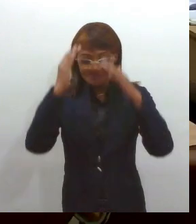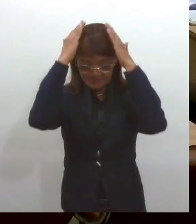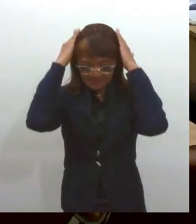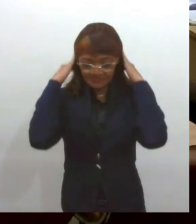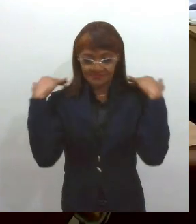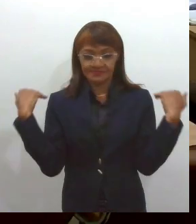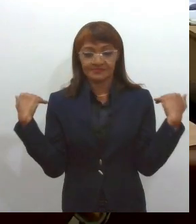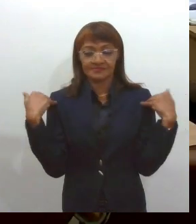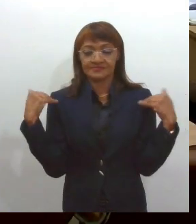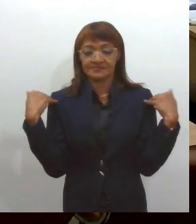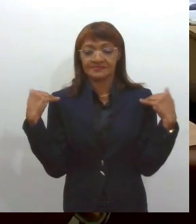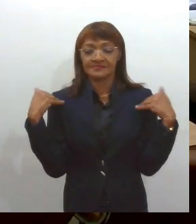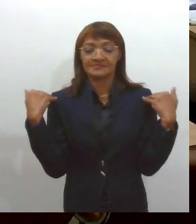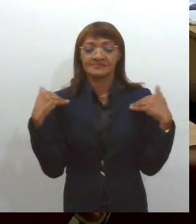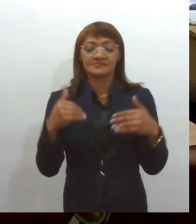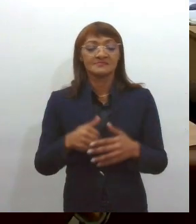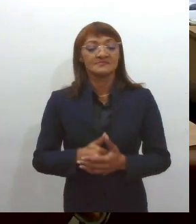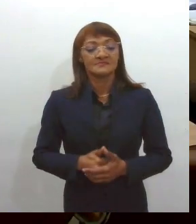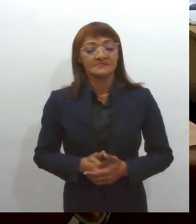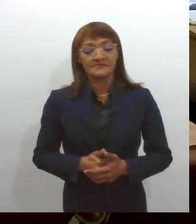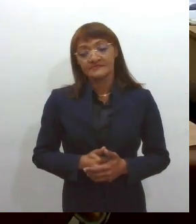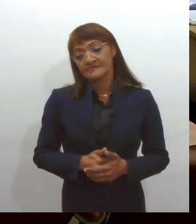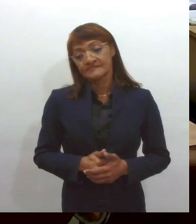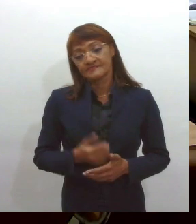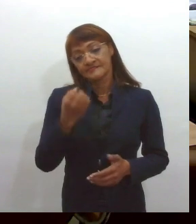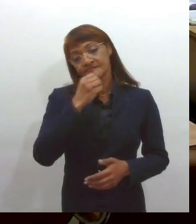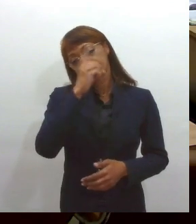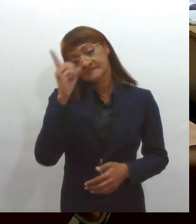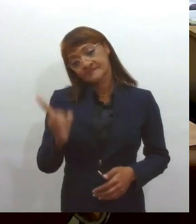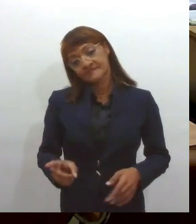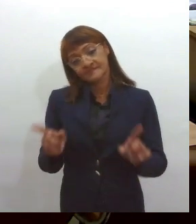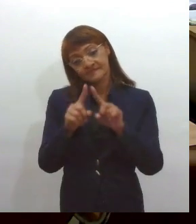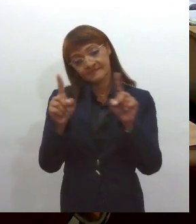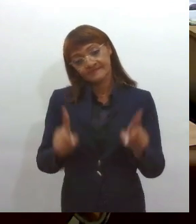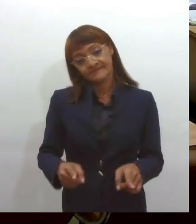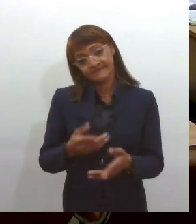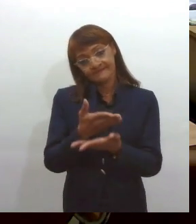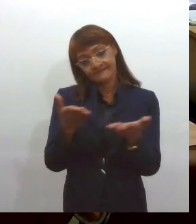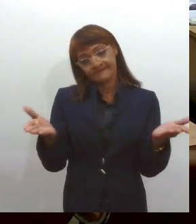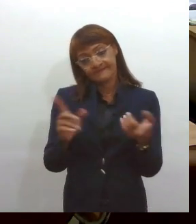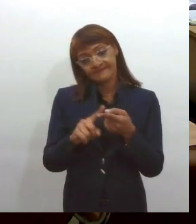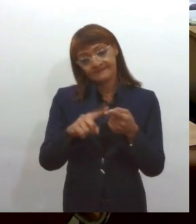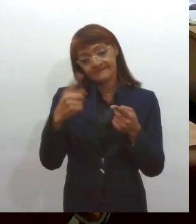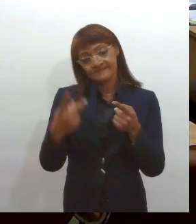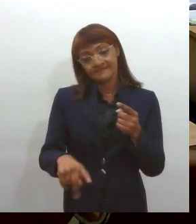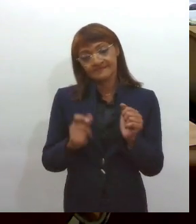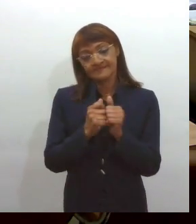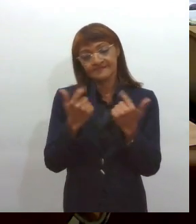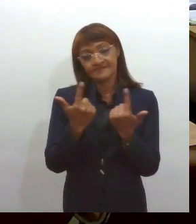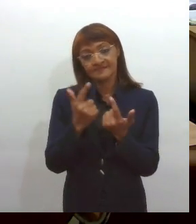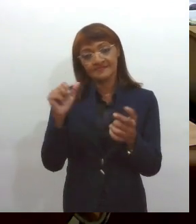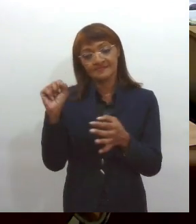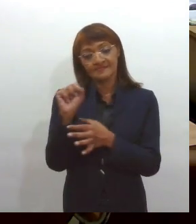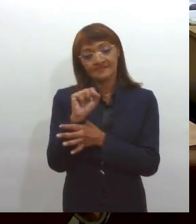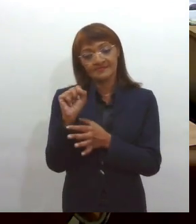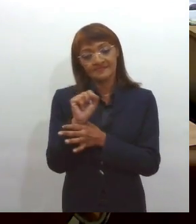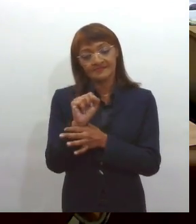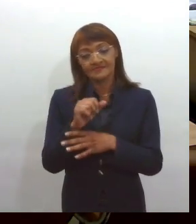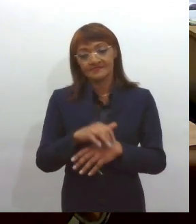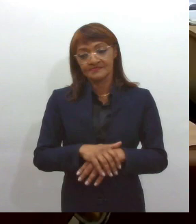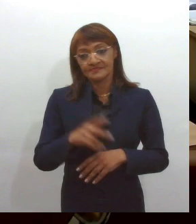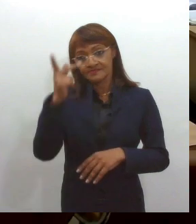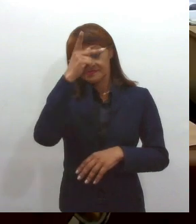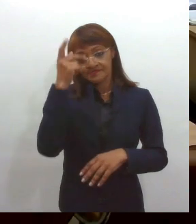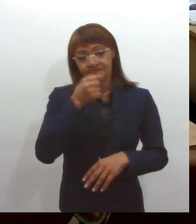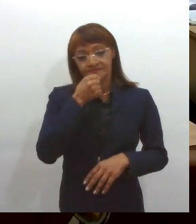um bom dia acionárias também acionárias da casa toda a assessoria pessoal da Imprensa que está aqui hoje